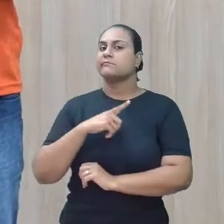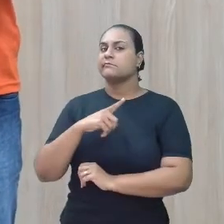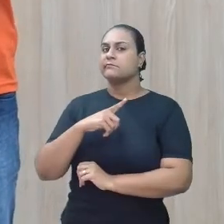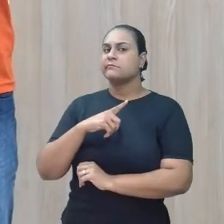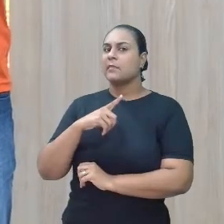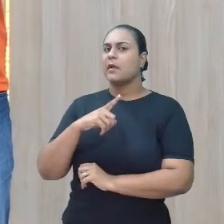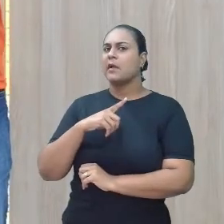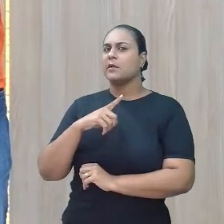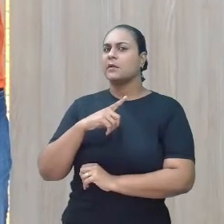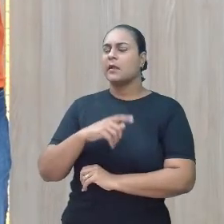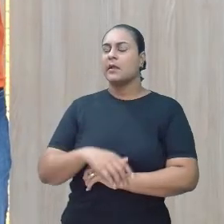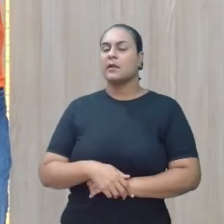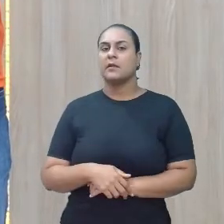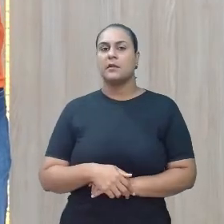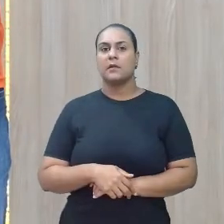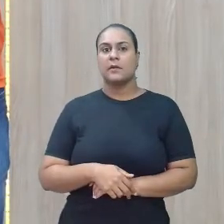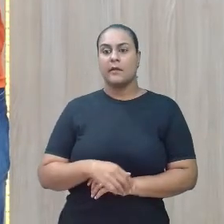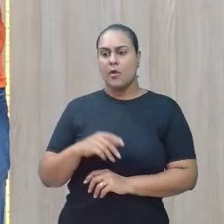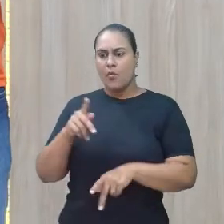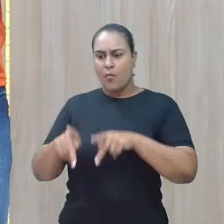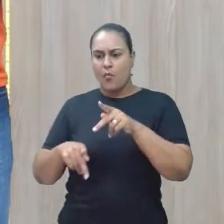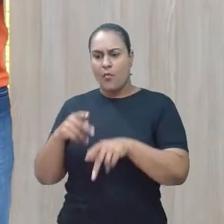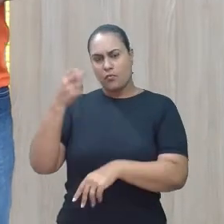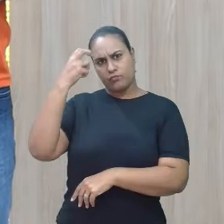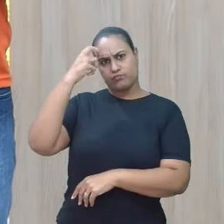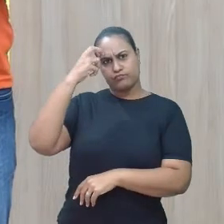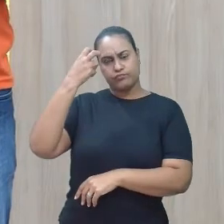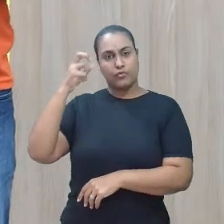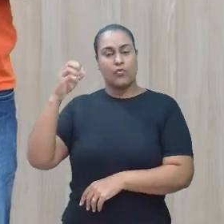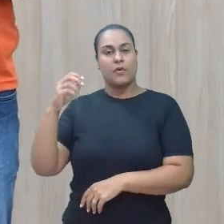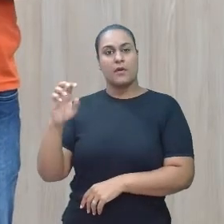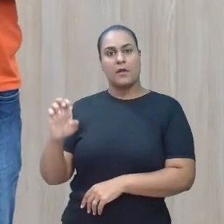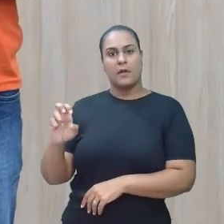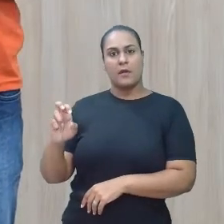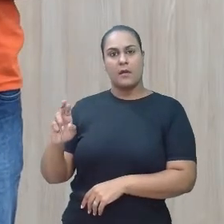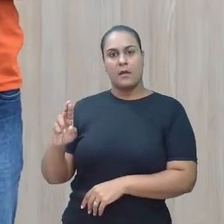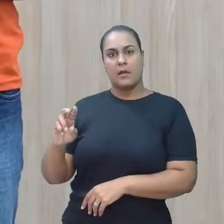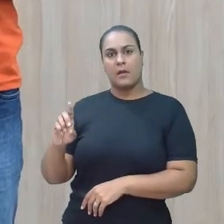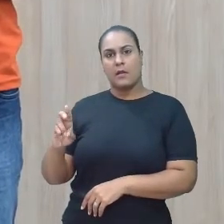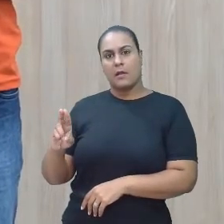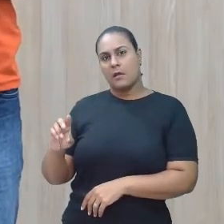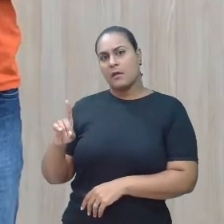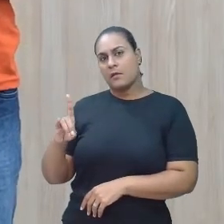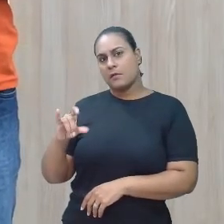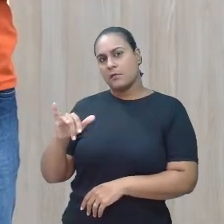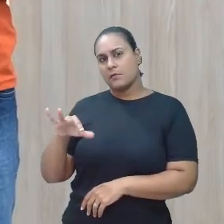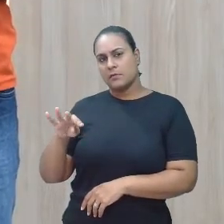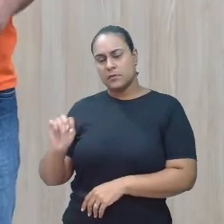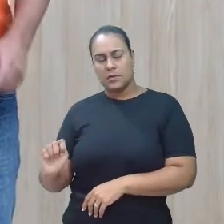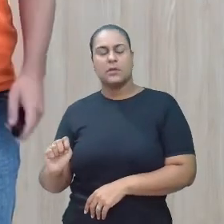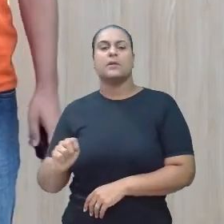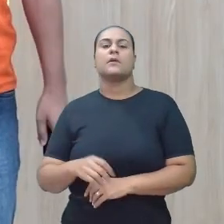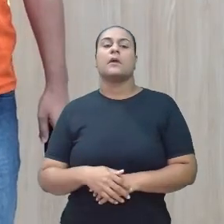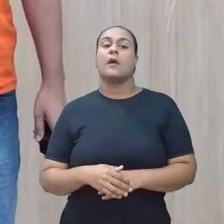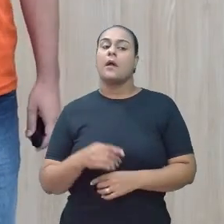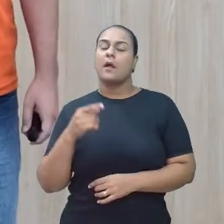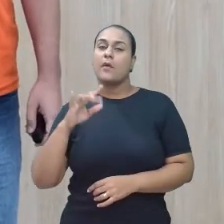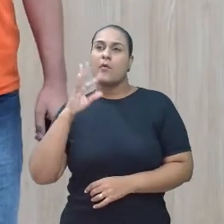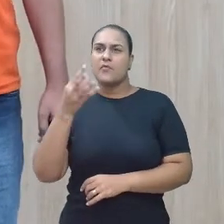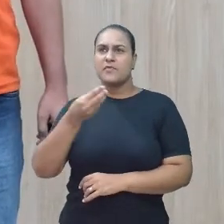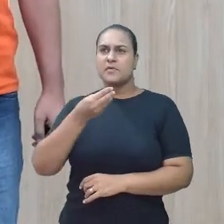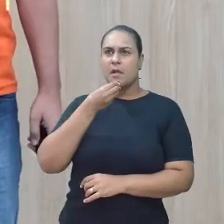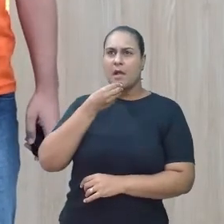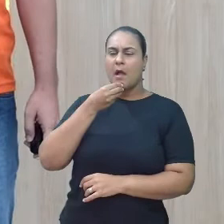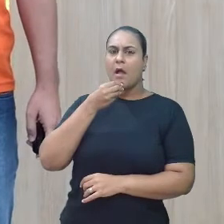tem, de um lado, uma cultura erudita. E quando eu digo erudita, está ligado à erudição, a conhecimento formalizado,